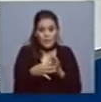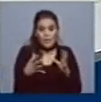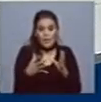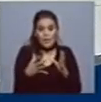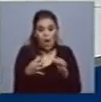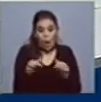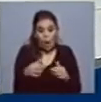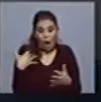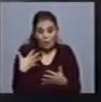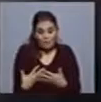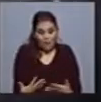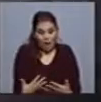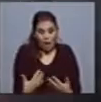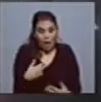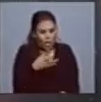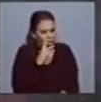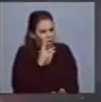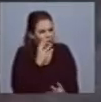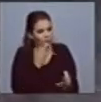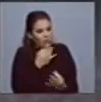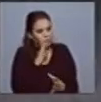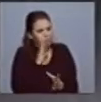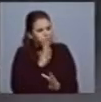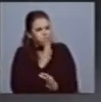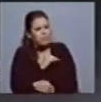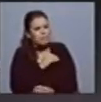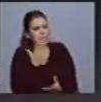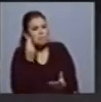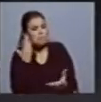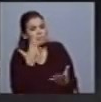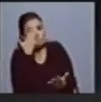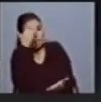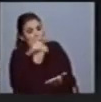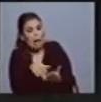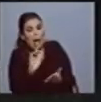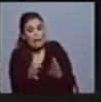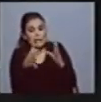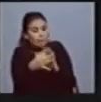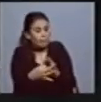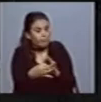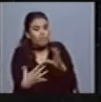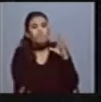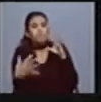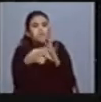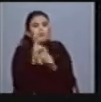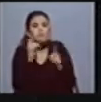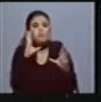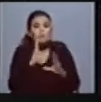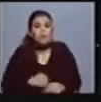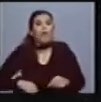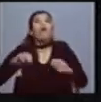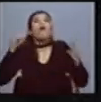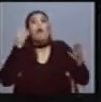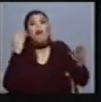ainda hoje, apesar das observações feitas, ainda não sabemos muito bem qual foi o resultado desta fusão. Das duas, uma, ou foi